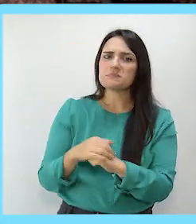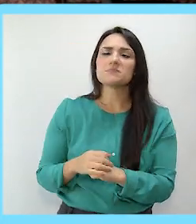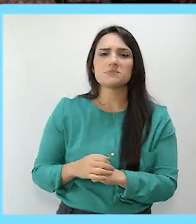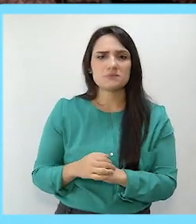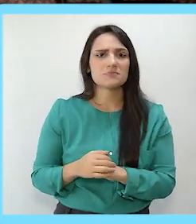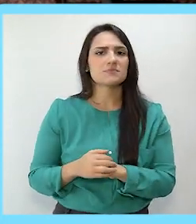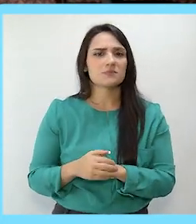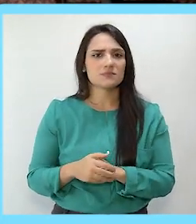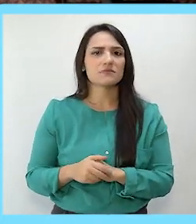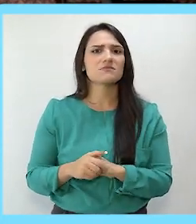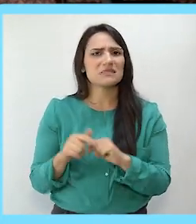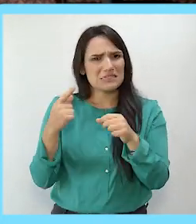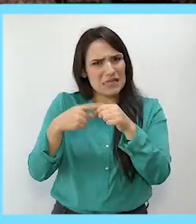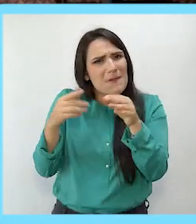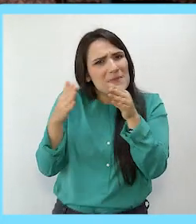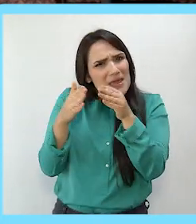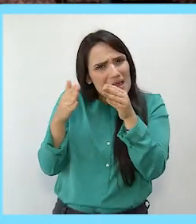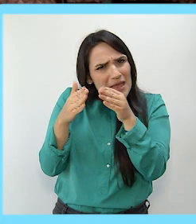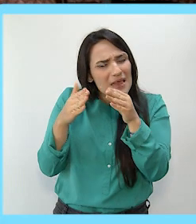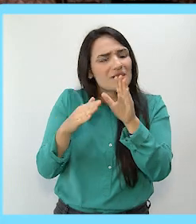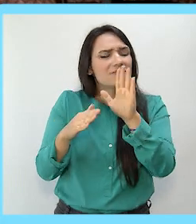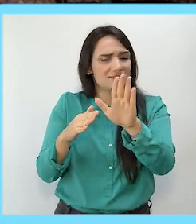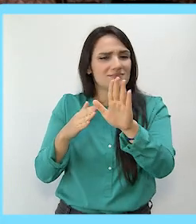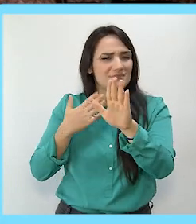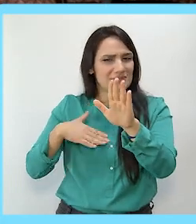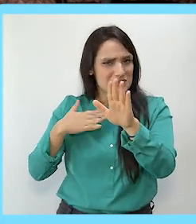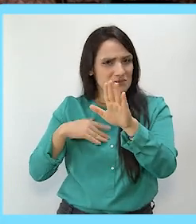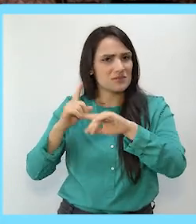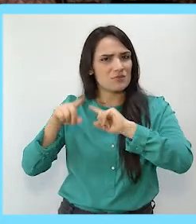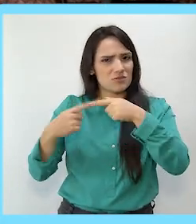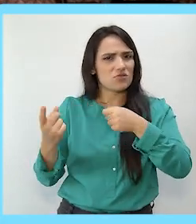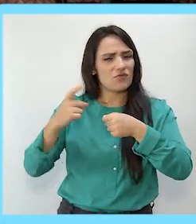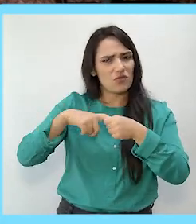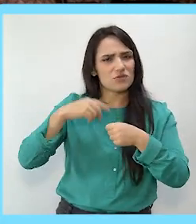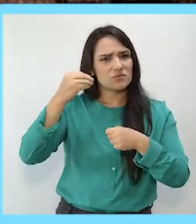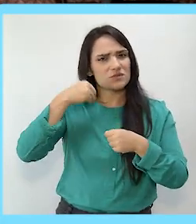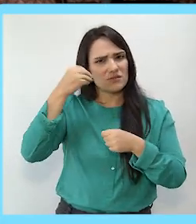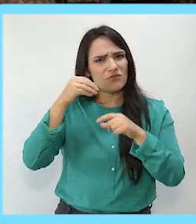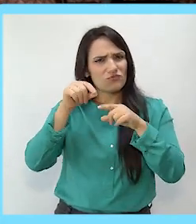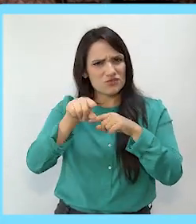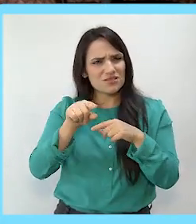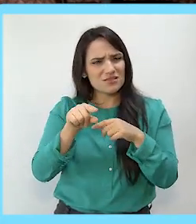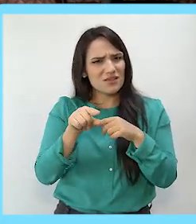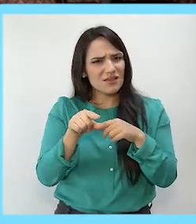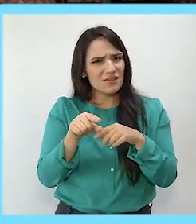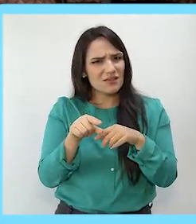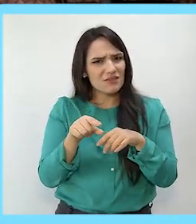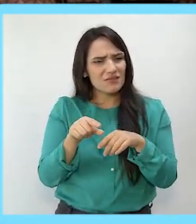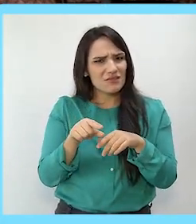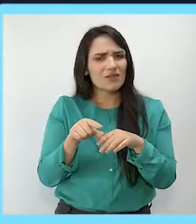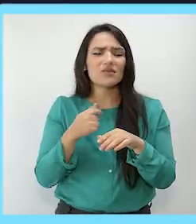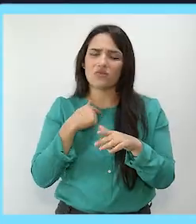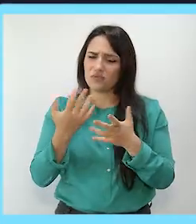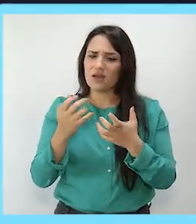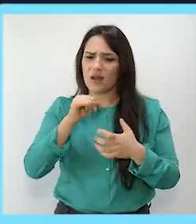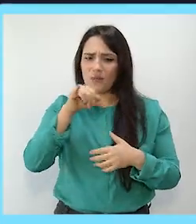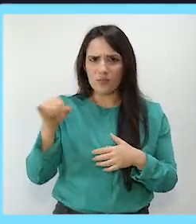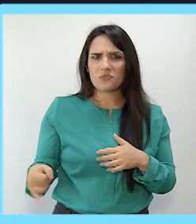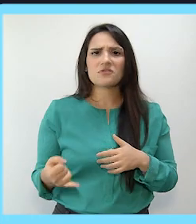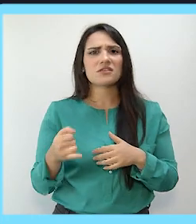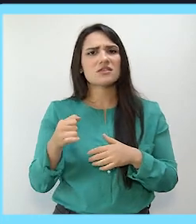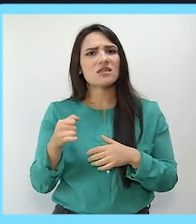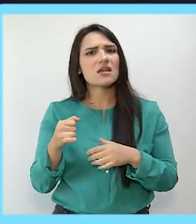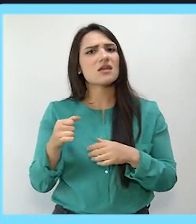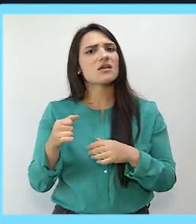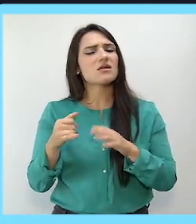Grosso, Uma cidadezinha muito pequena. Daqui a pouco eu quero voltar a essa tua experiência. Você ficou com pouco tempo, mas daqui a pouco eu quero voltar. Mas ainda quero aproveitar um pouco